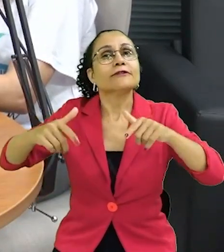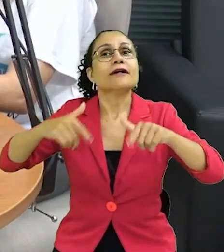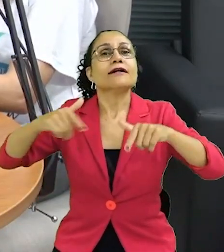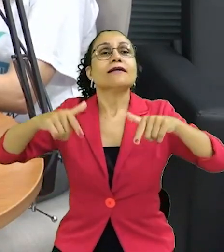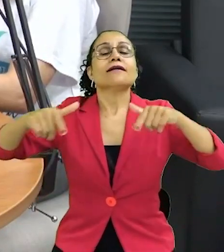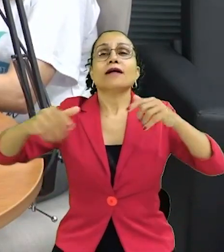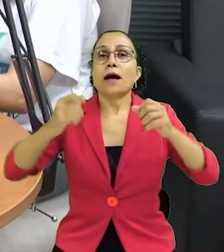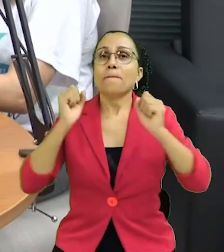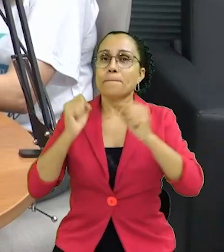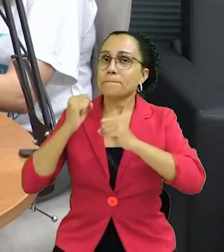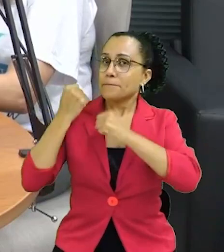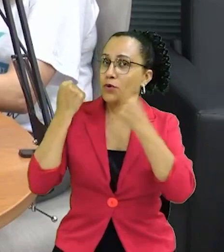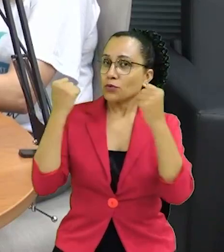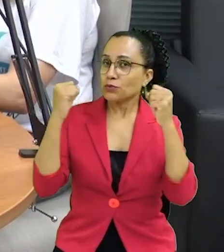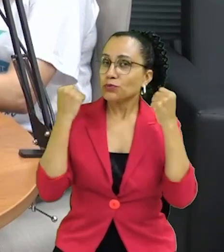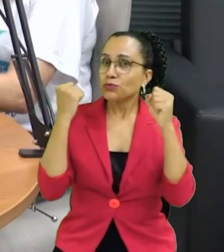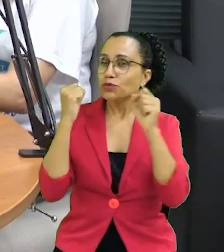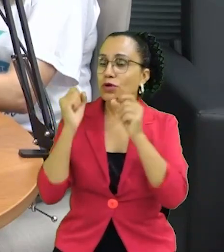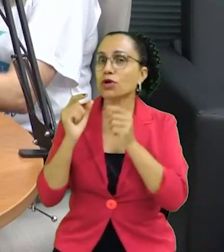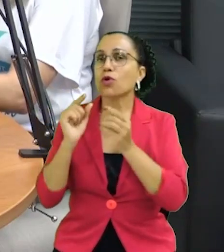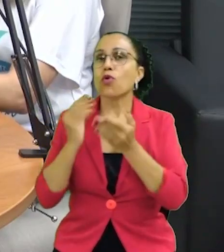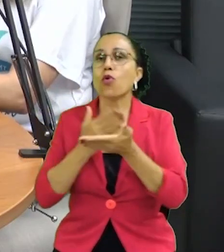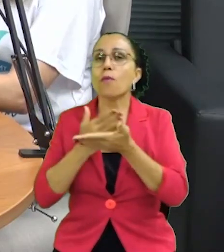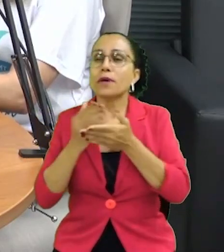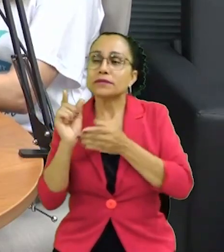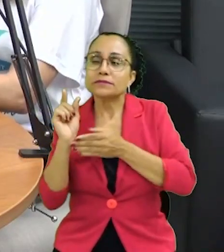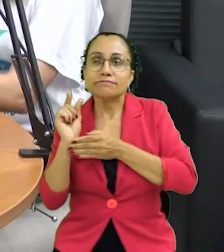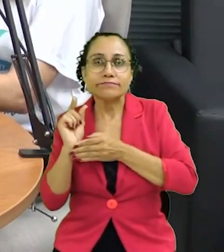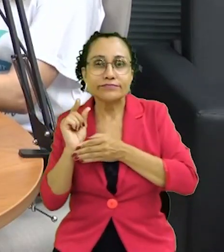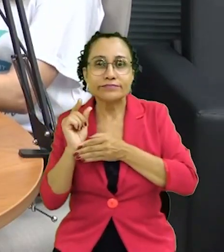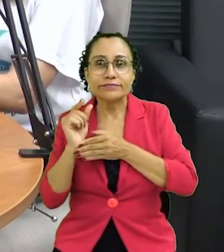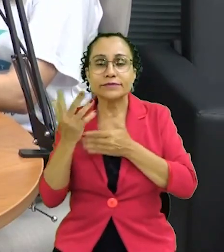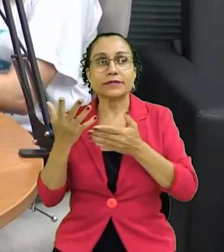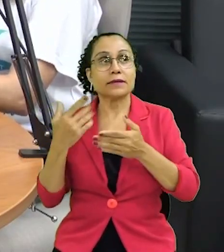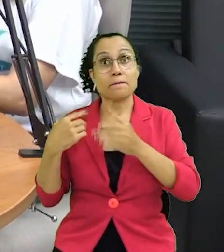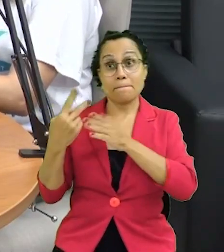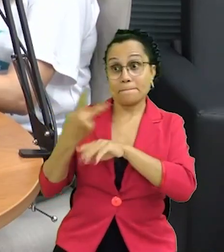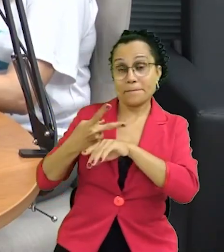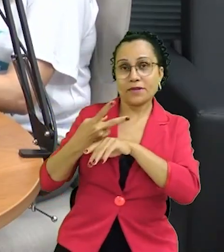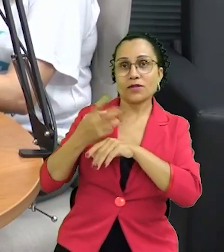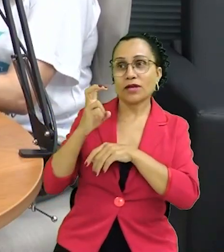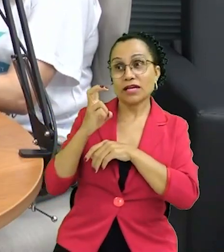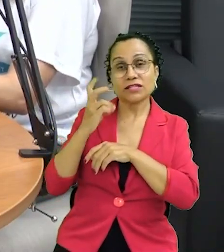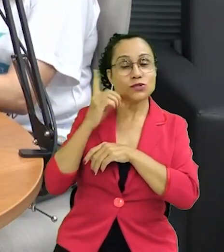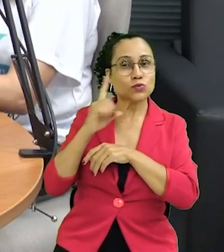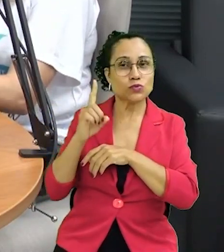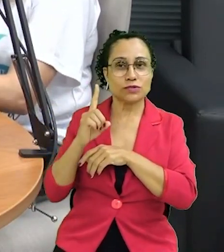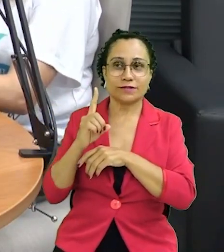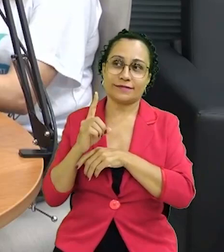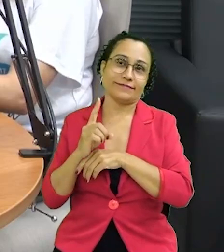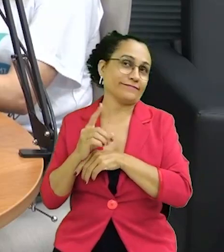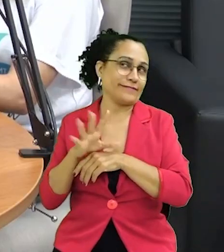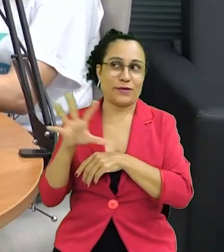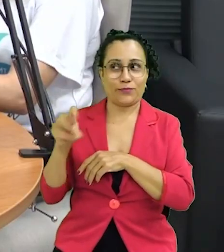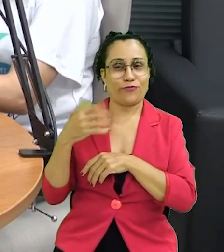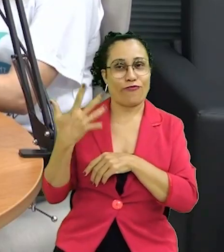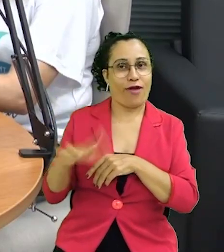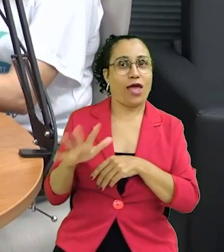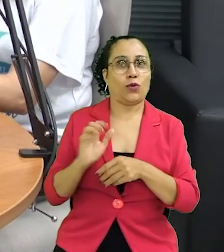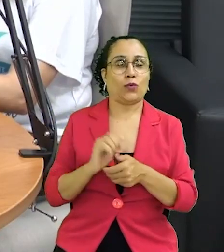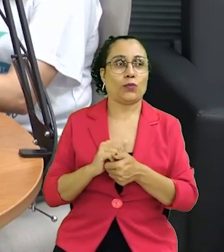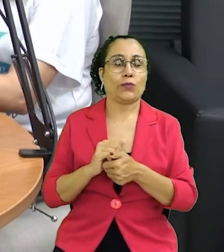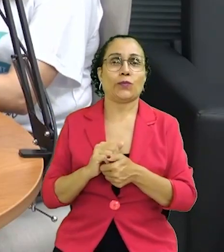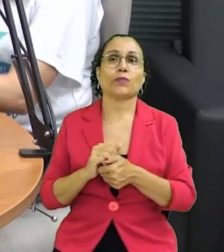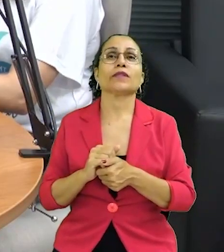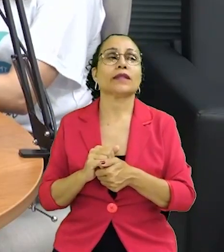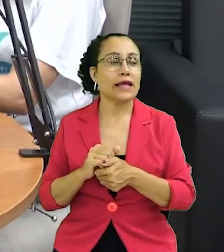tempo dedicado. Exatamente. Tem gente que começa, me procura e fala, eu quero 5 dias por semana, eu já não pego.